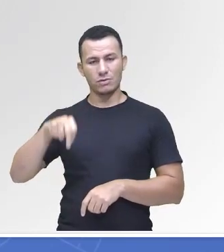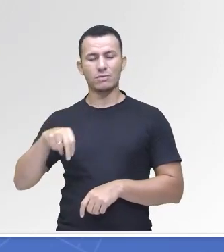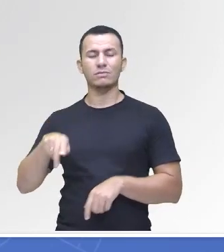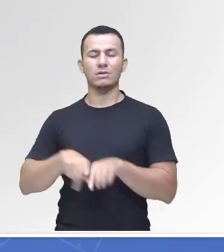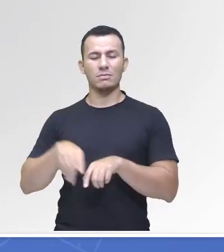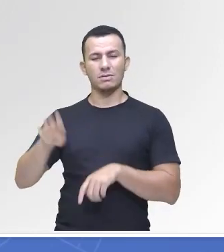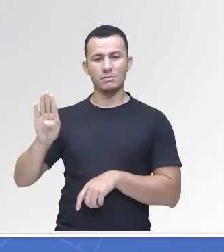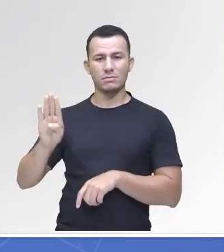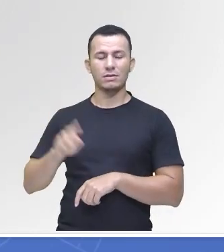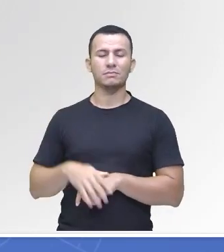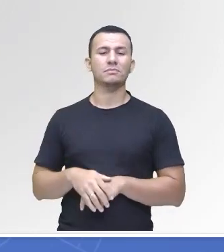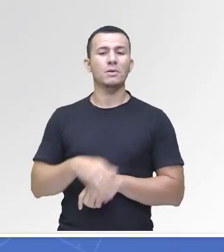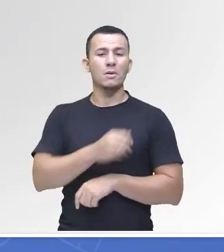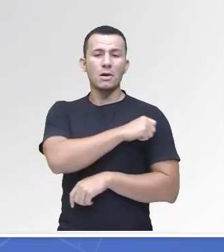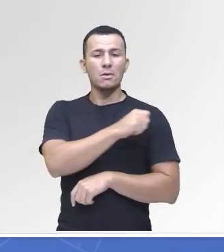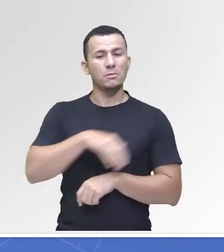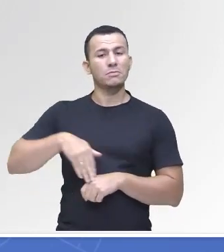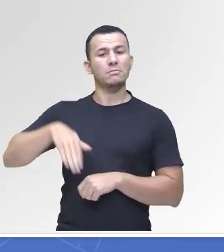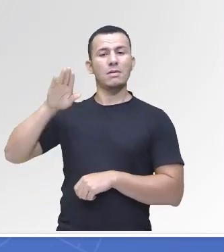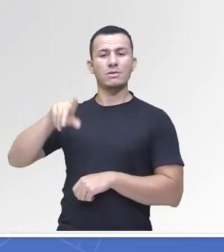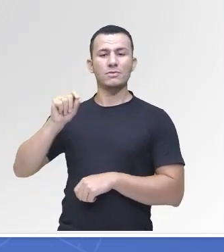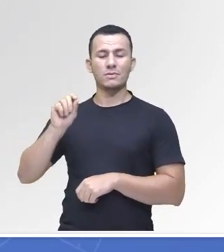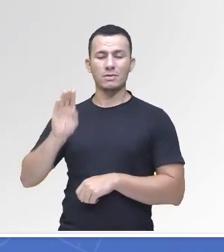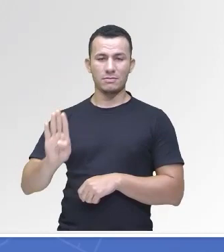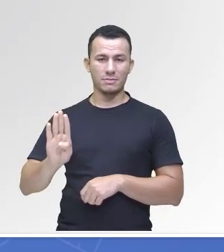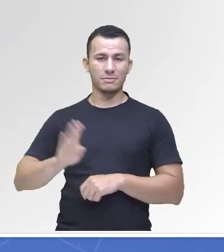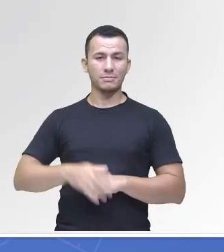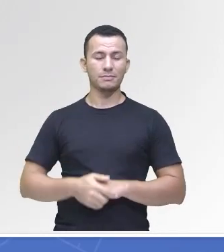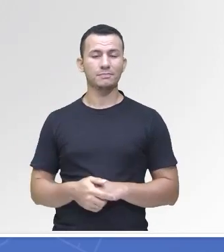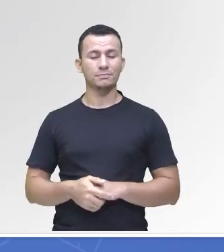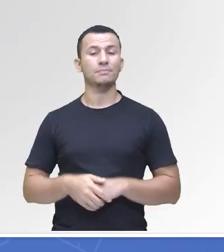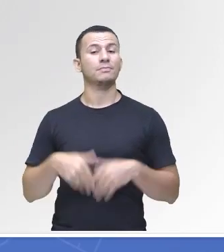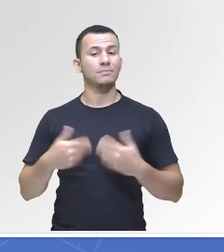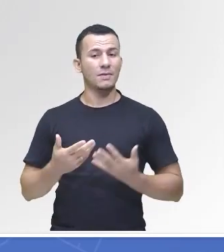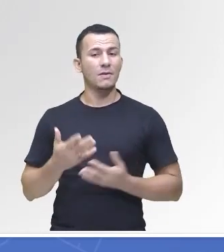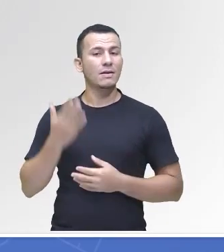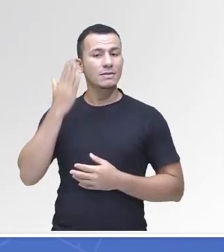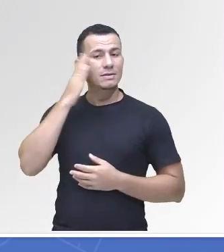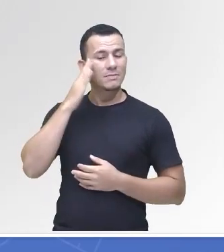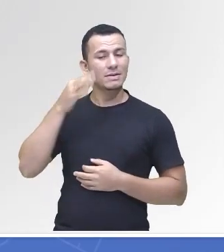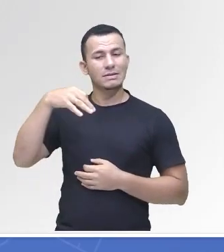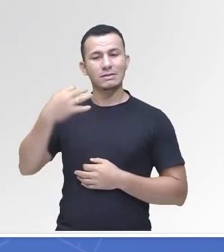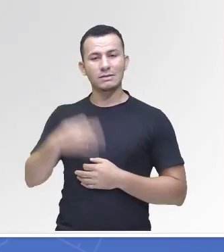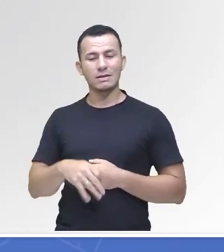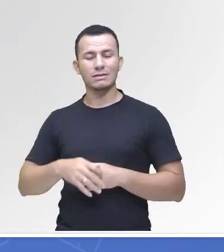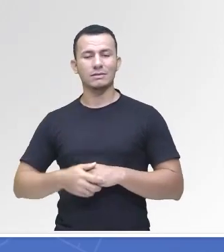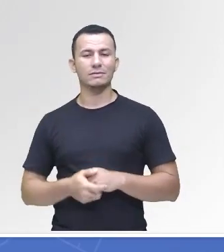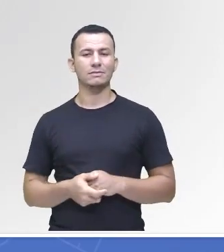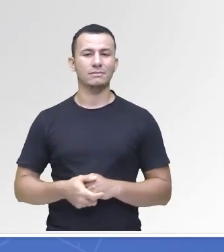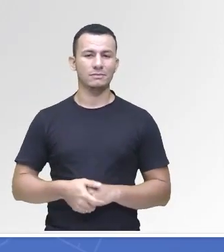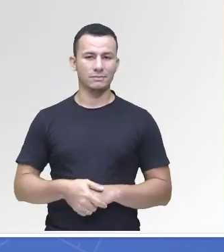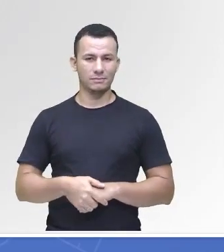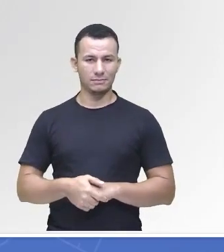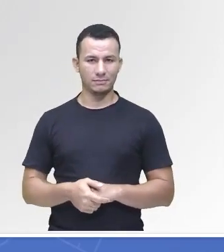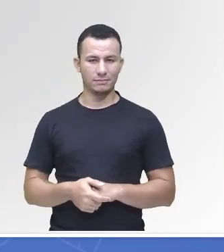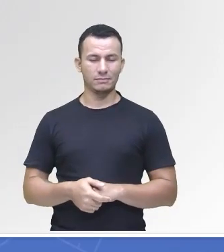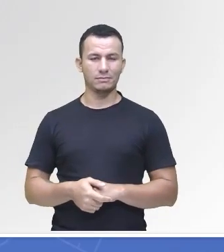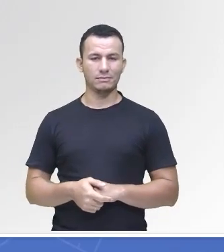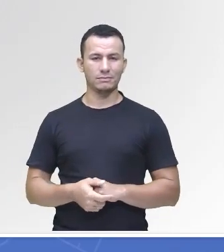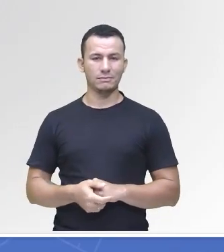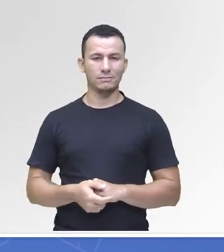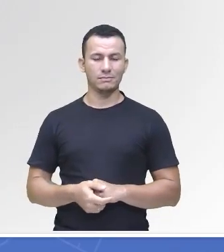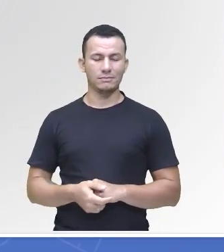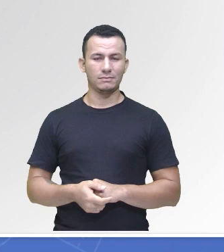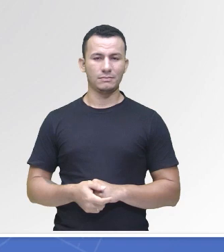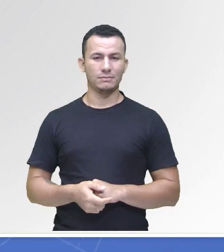pude perceber, a grande maioria marcou a alternativa B. E aí a gente vai tirar a dúvida dos nossos alunos e vamos fazer a correção da quarta questão.